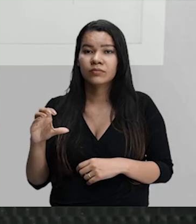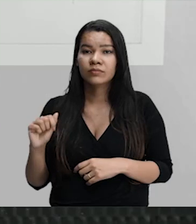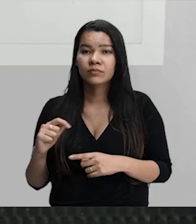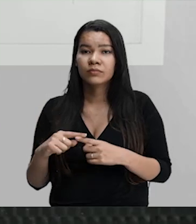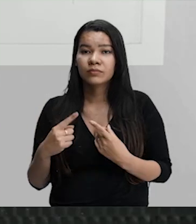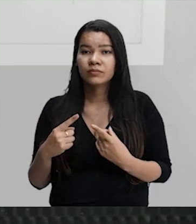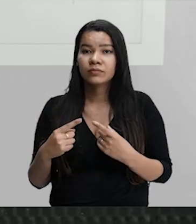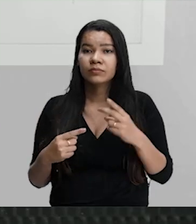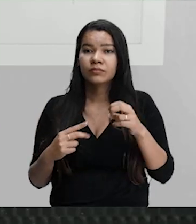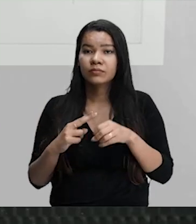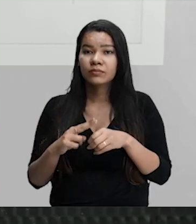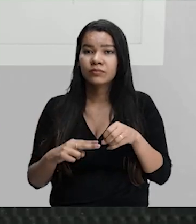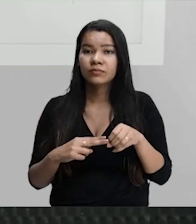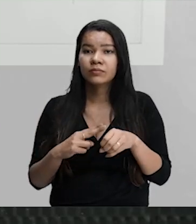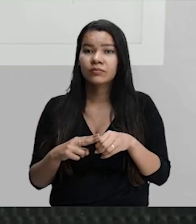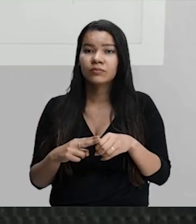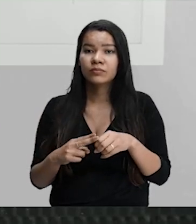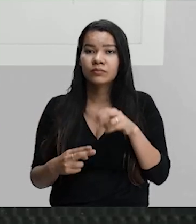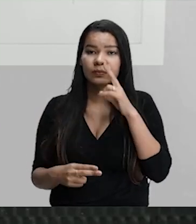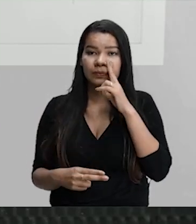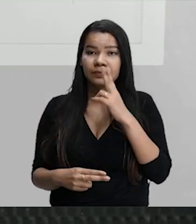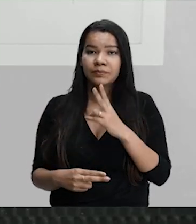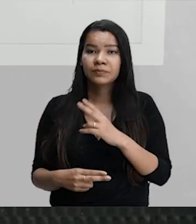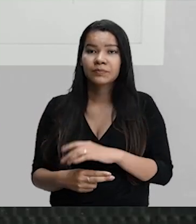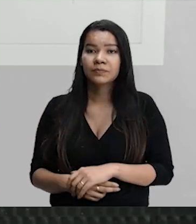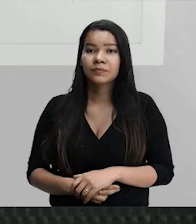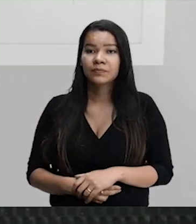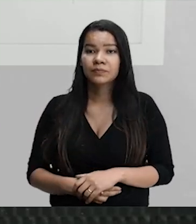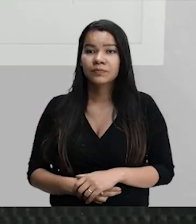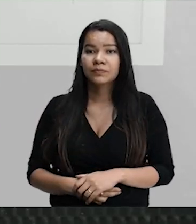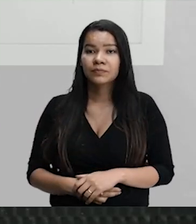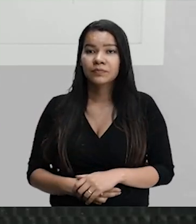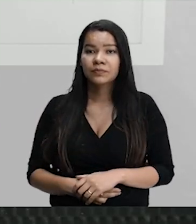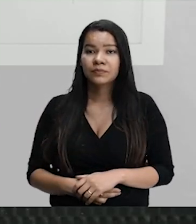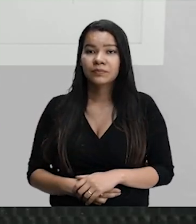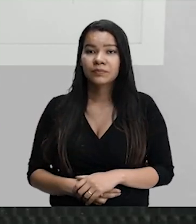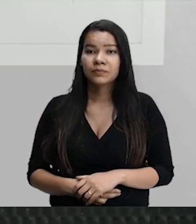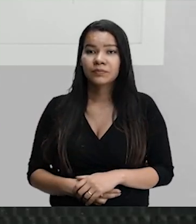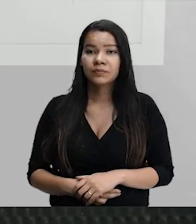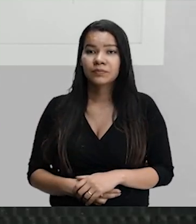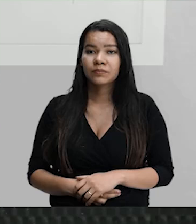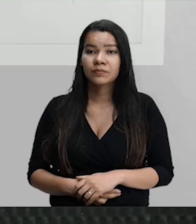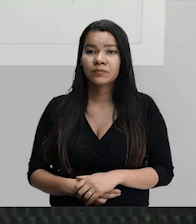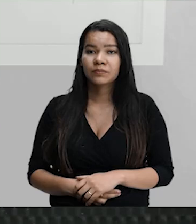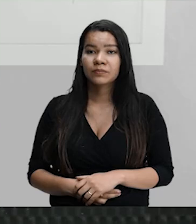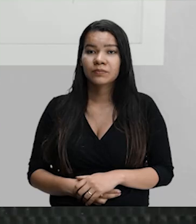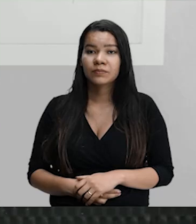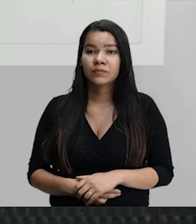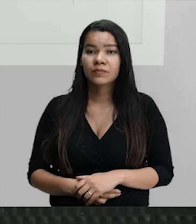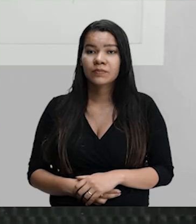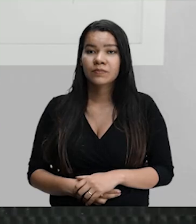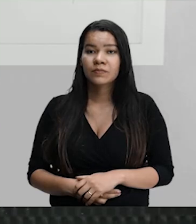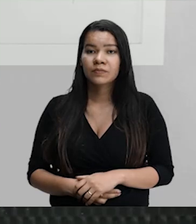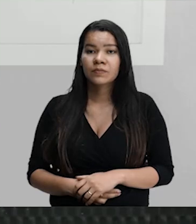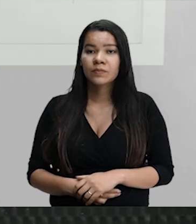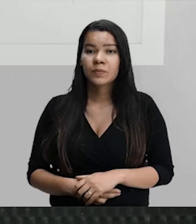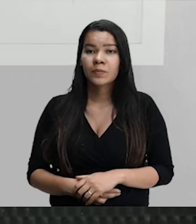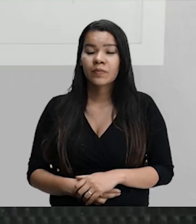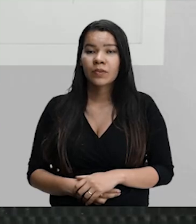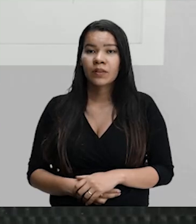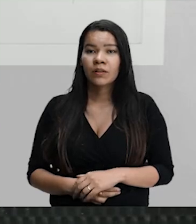nucleares. Nós chamamos de força nuclear forte. Ok? Bom,